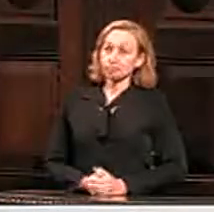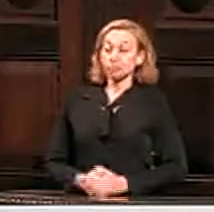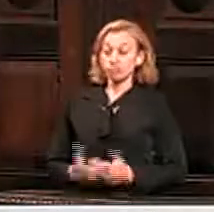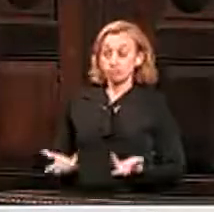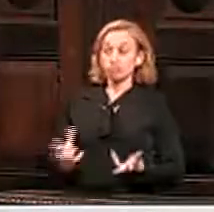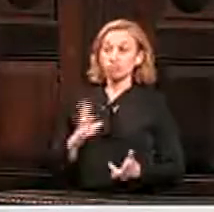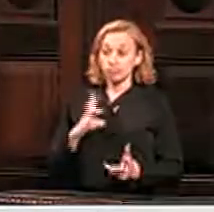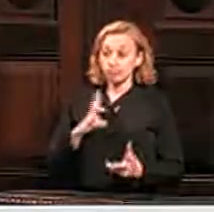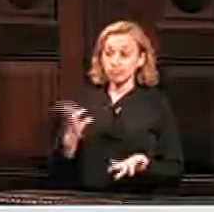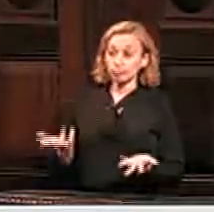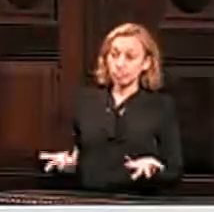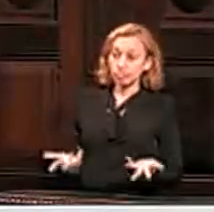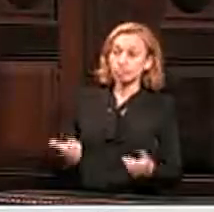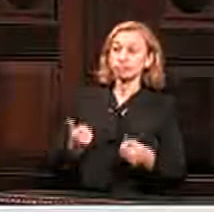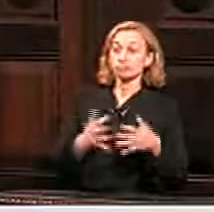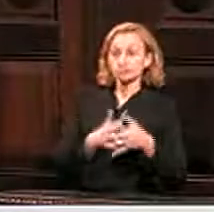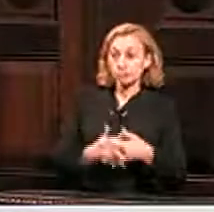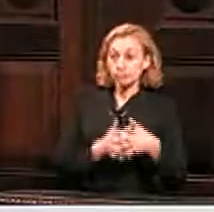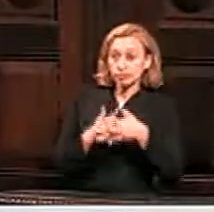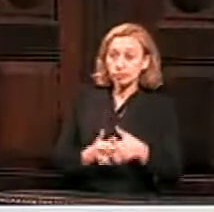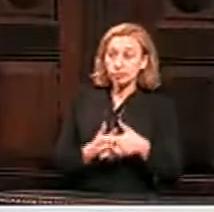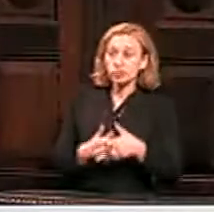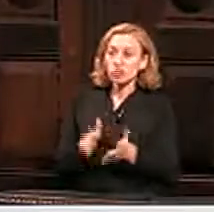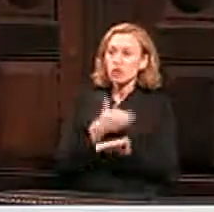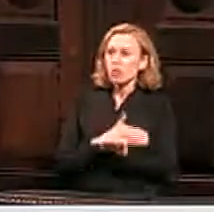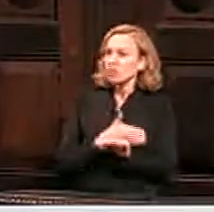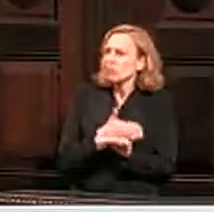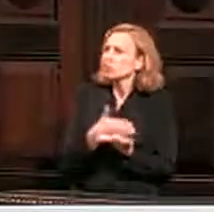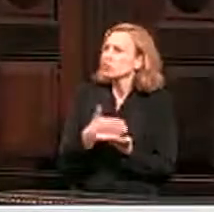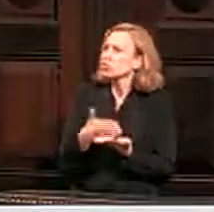proprietários autônomos, de repente começou a